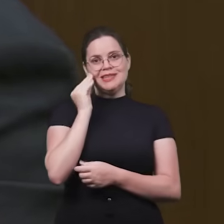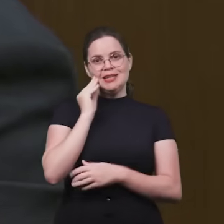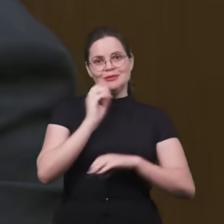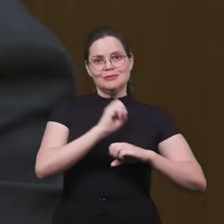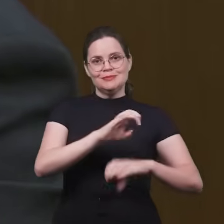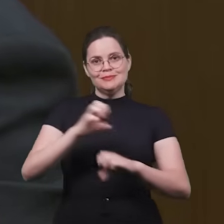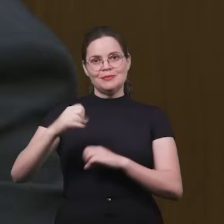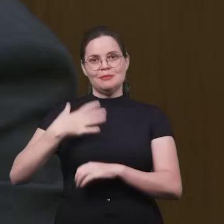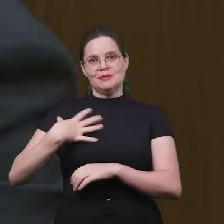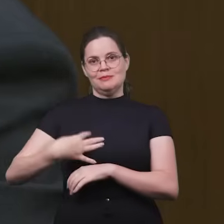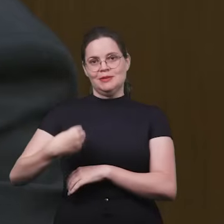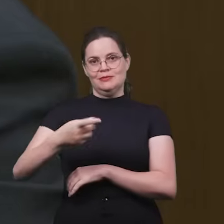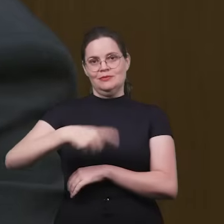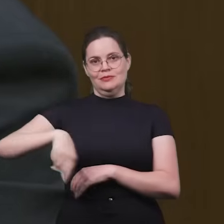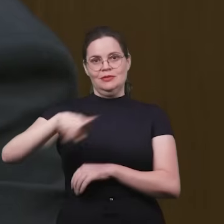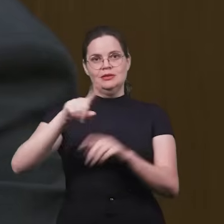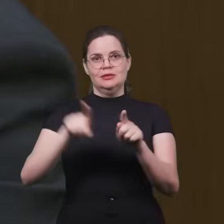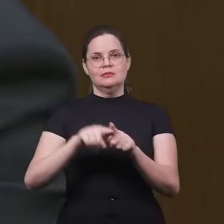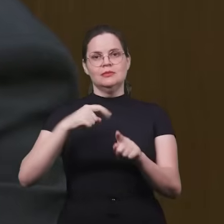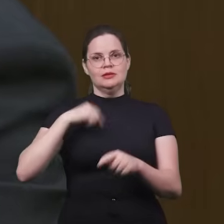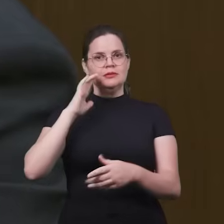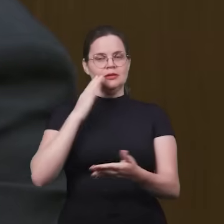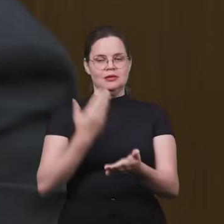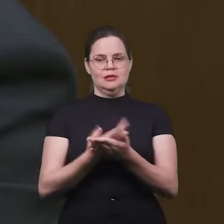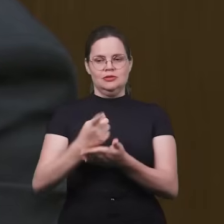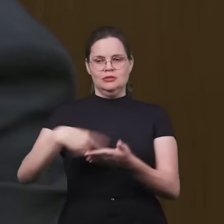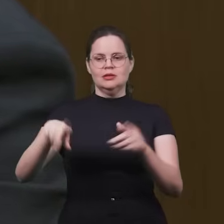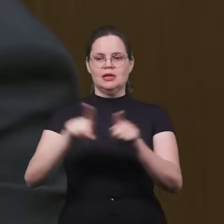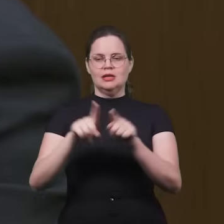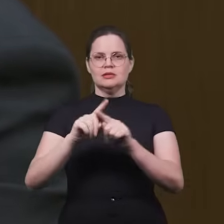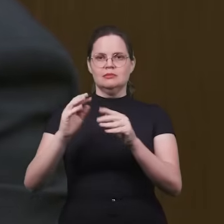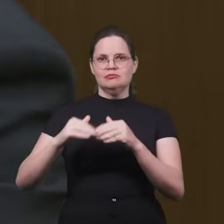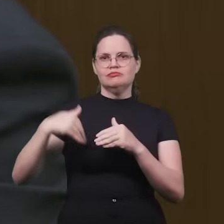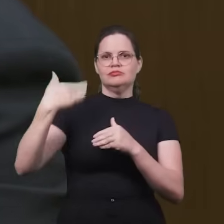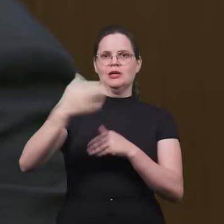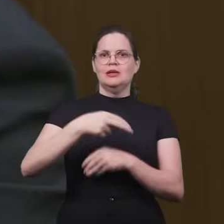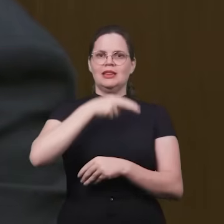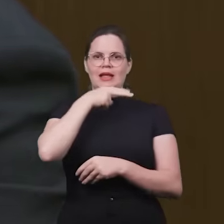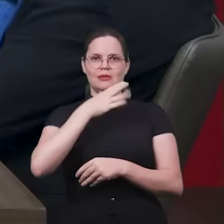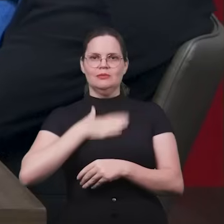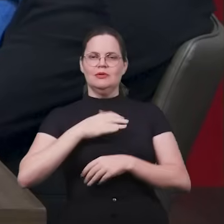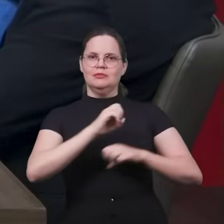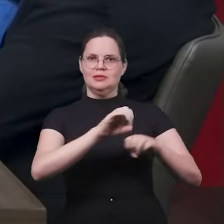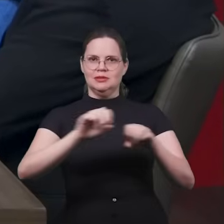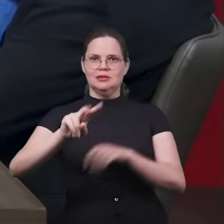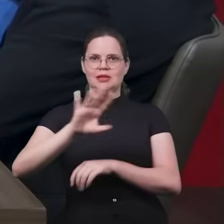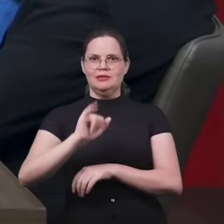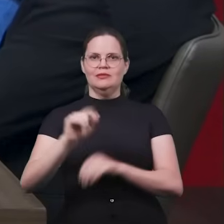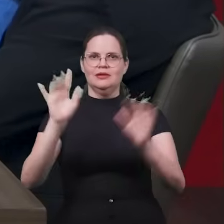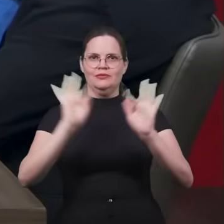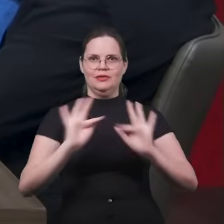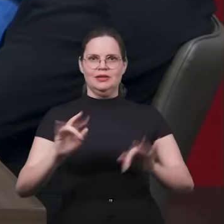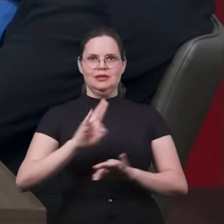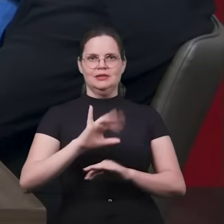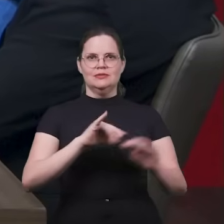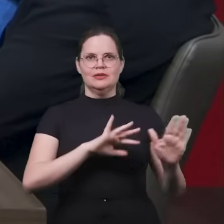transmitir para as minhas filhas e creio que elas irão transmitir para os filhos delas. Feliz será. Feliz será. Uma